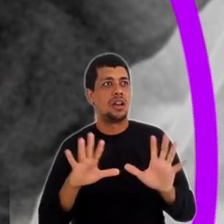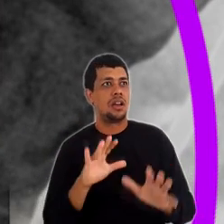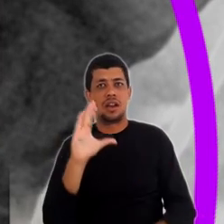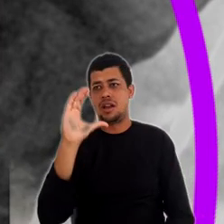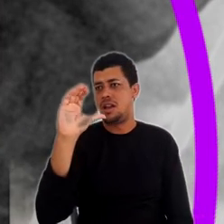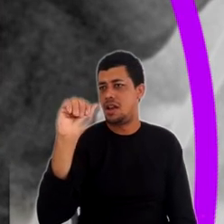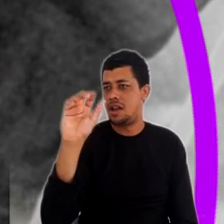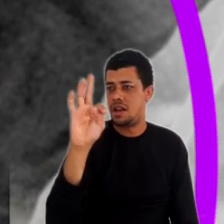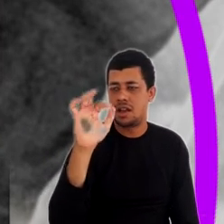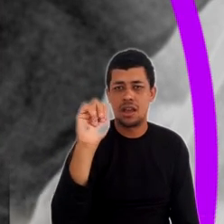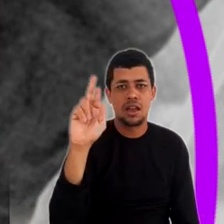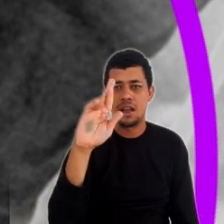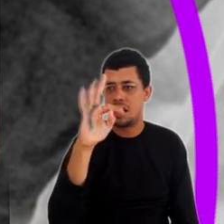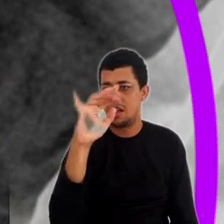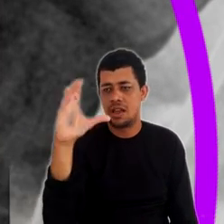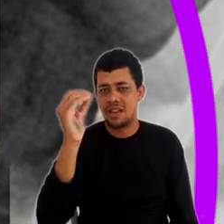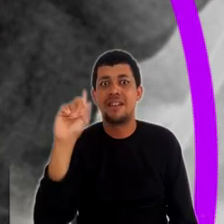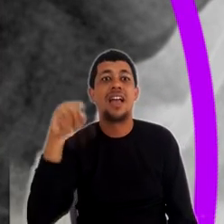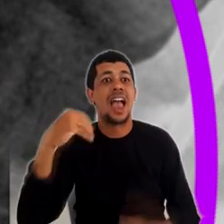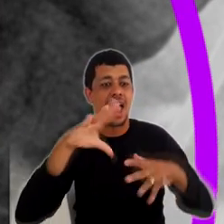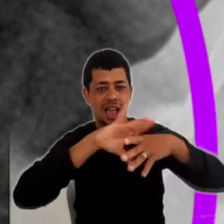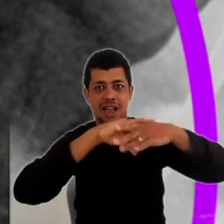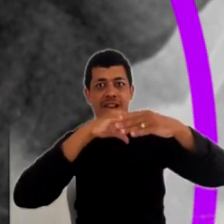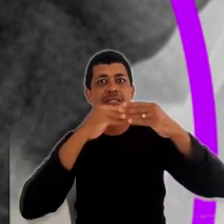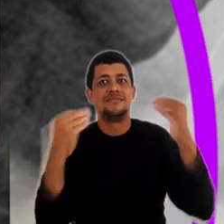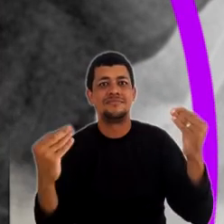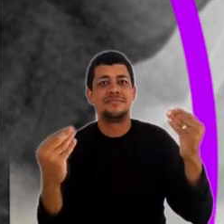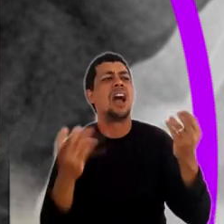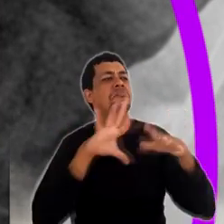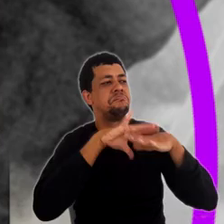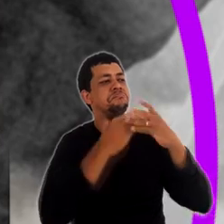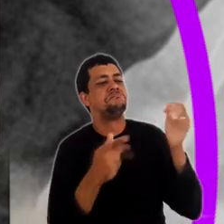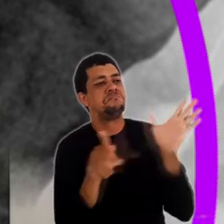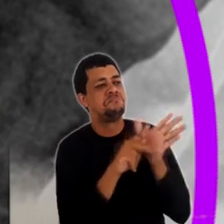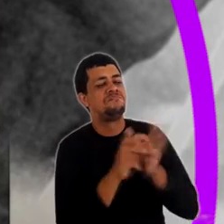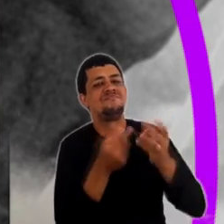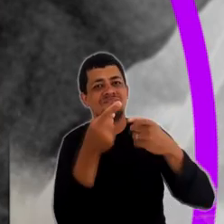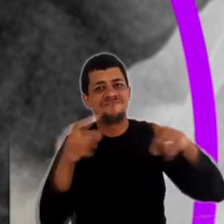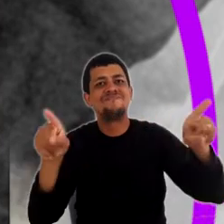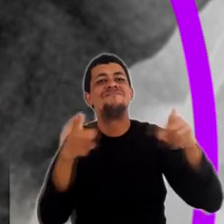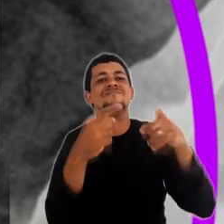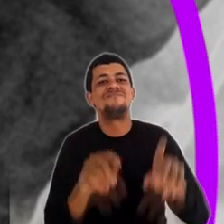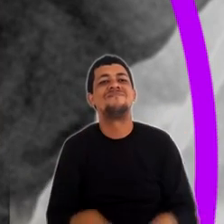catártico, né? É cura. Cura através da música.